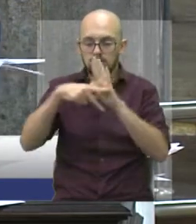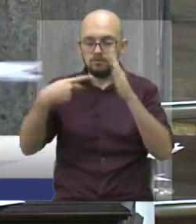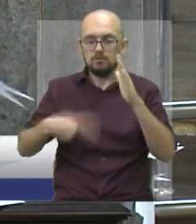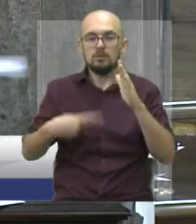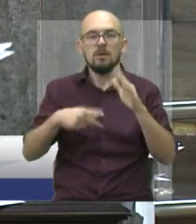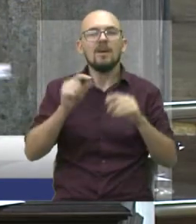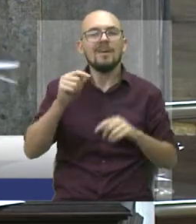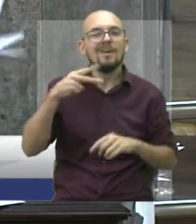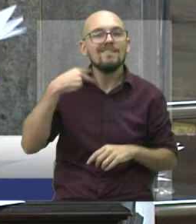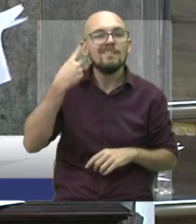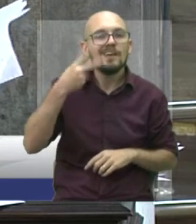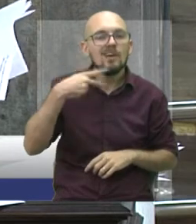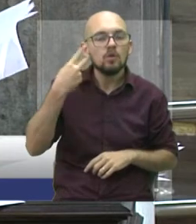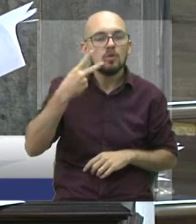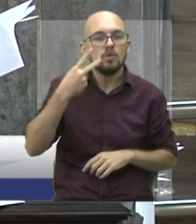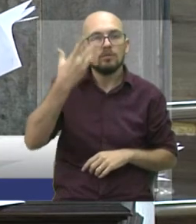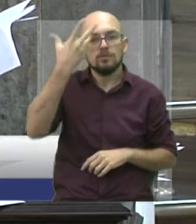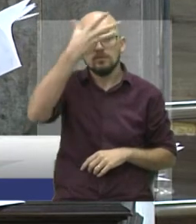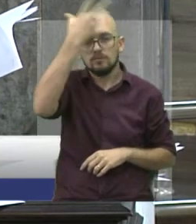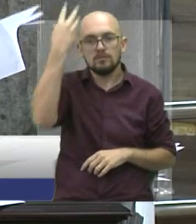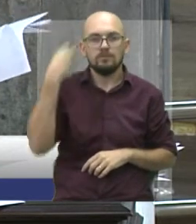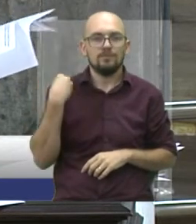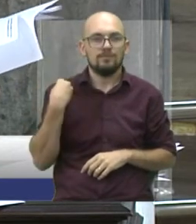é a vereadora Vivian Soares,